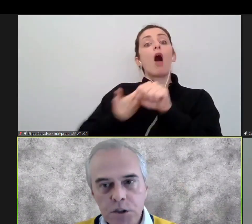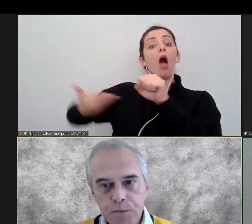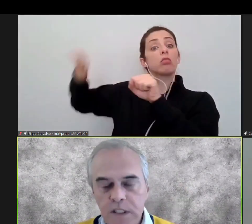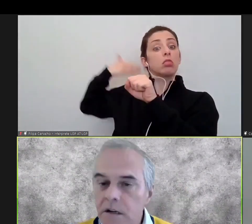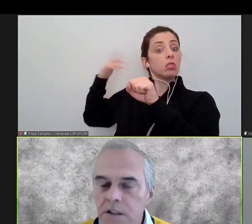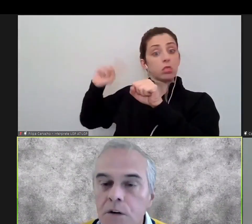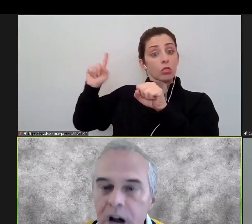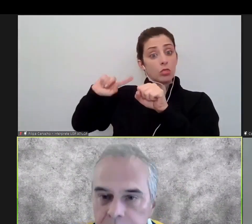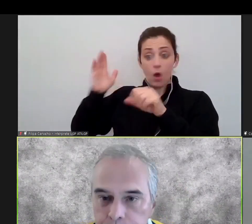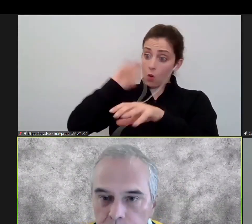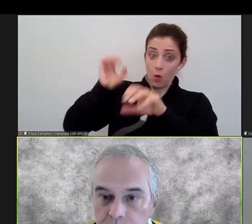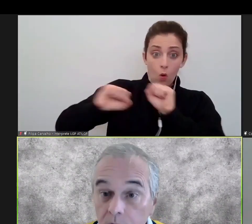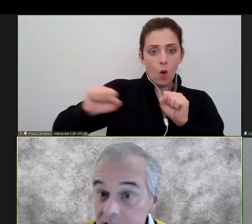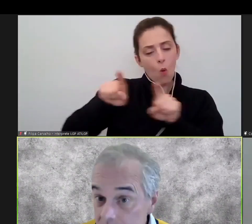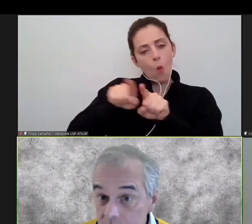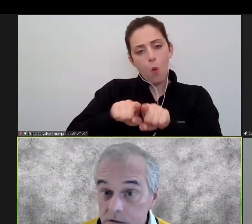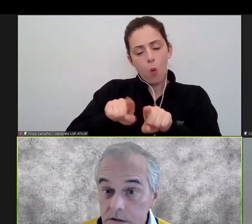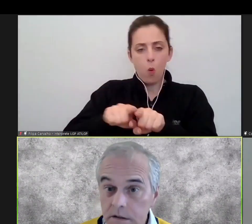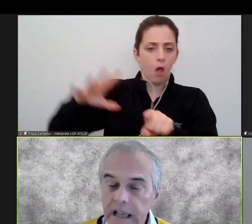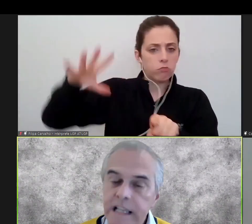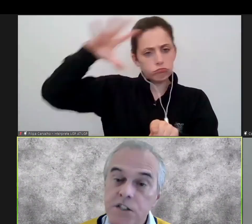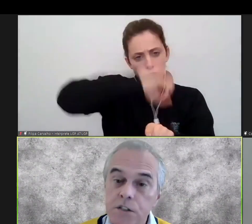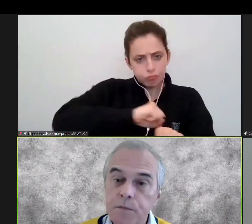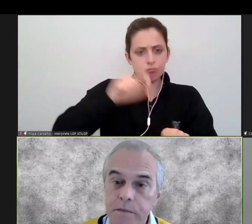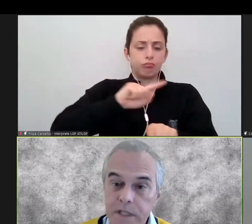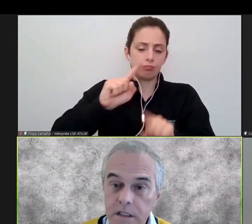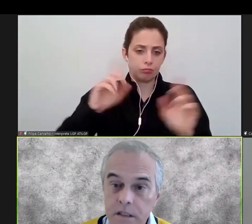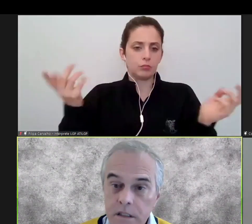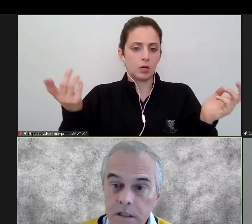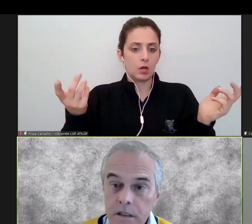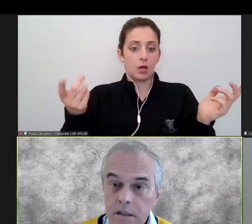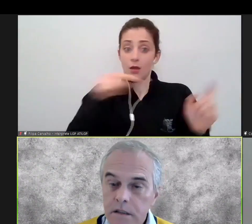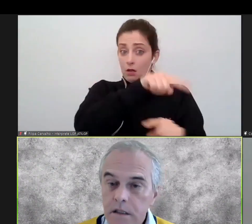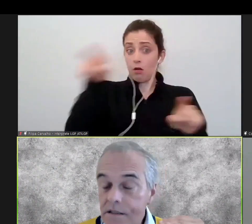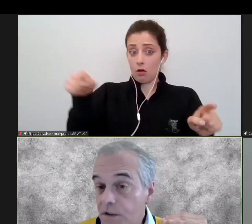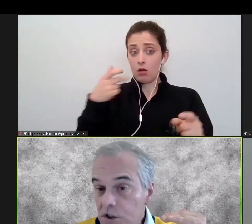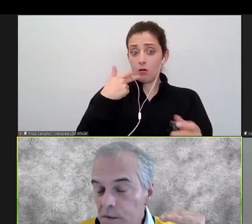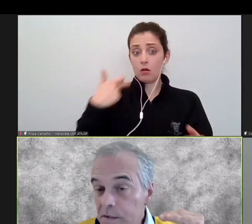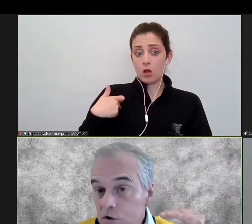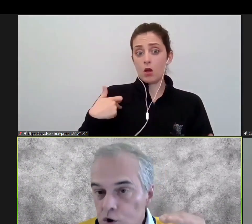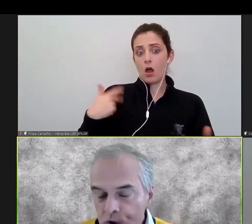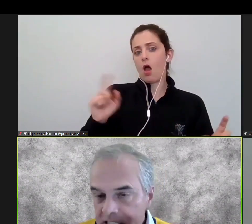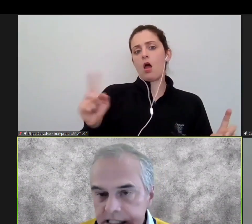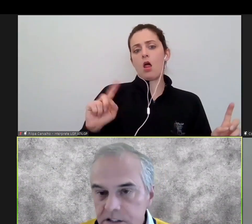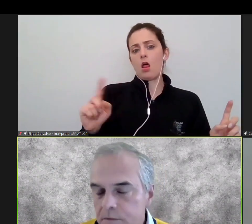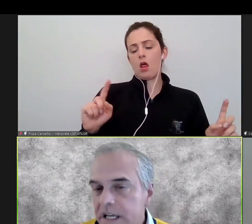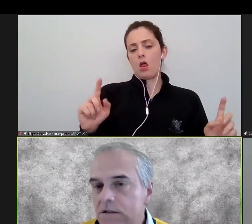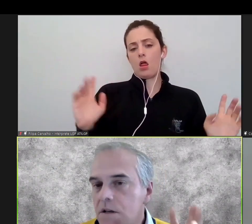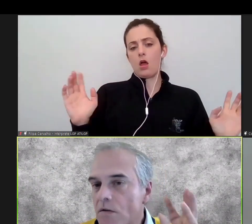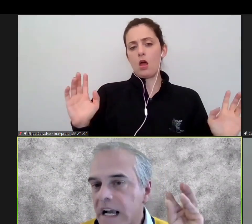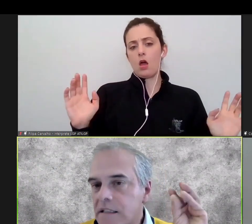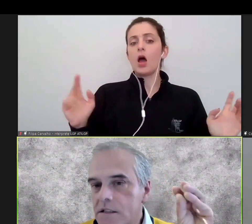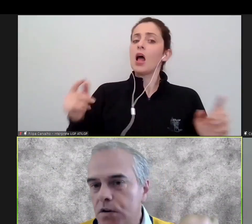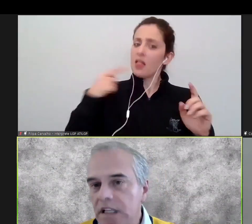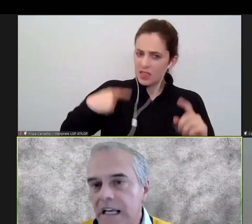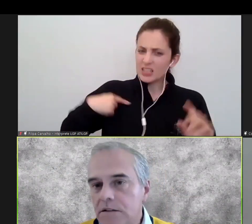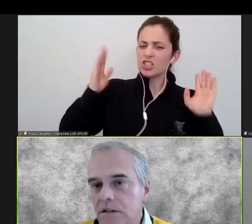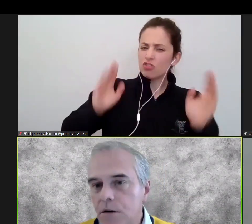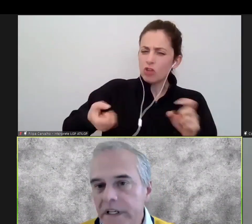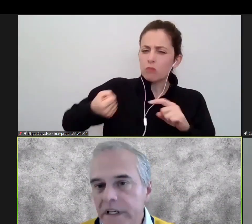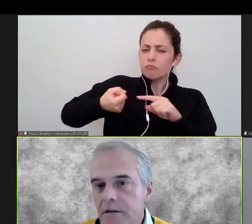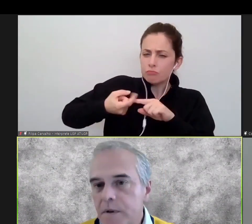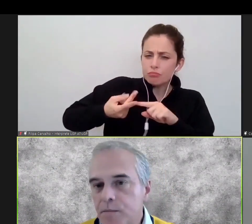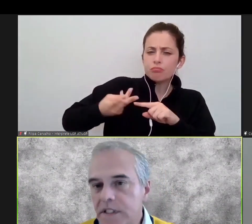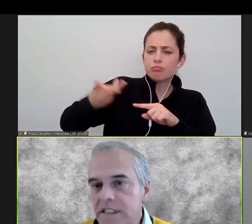forma de exploração. Não há em Portugal. Isso é dito para mim, assim, foi dito para mim sucessivamente, não é um caso isolado